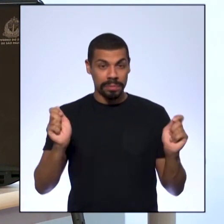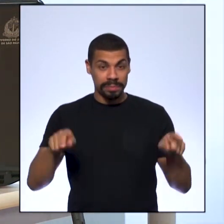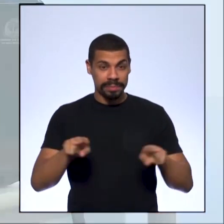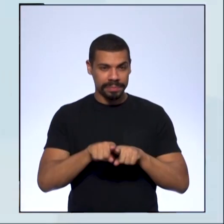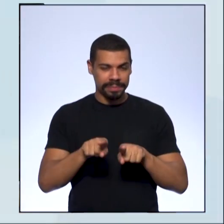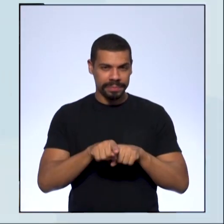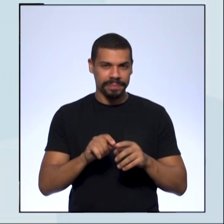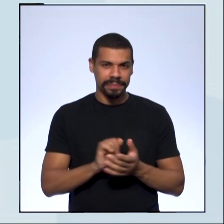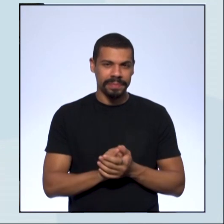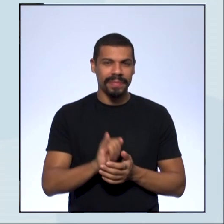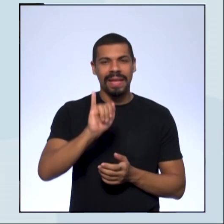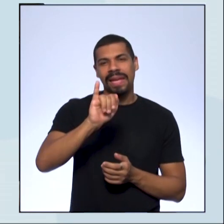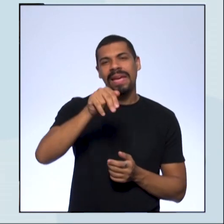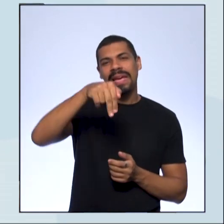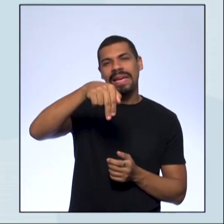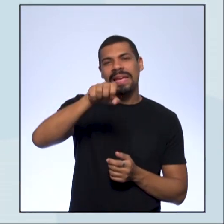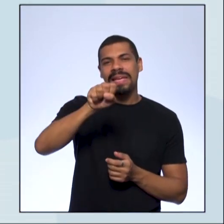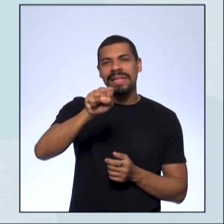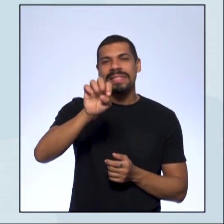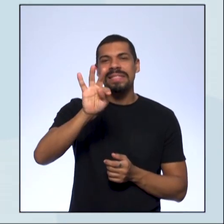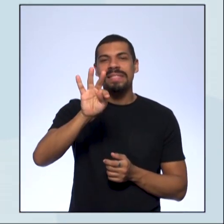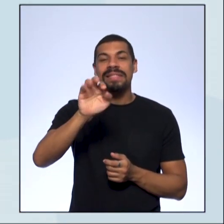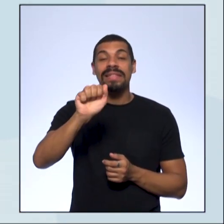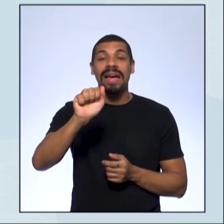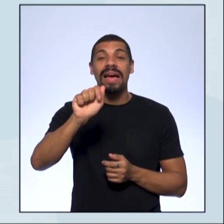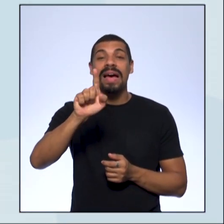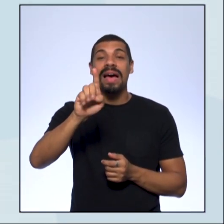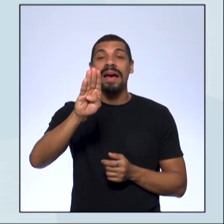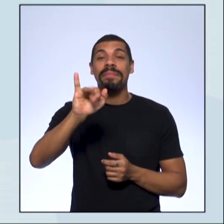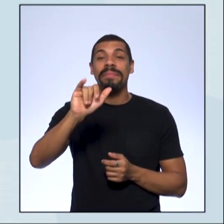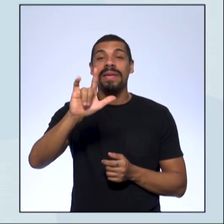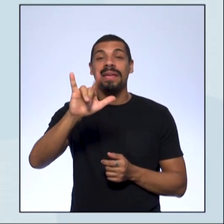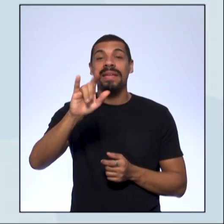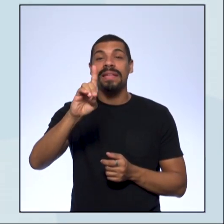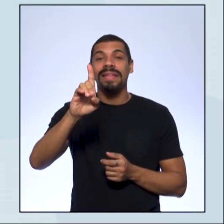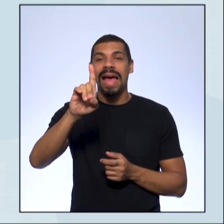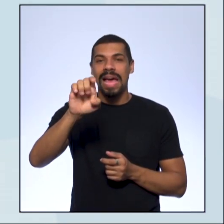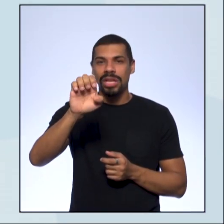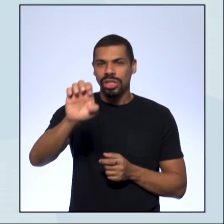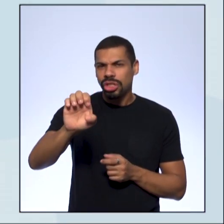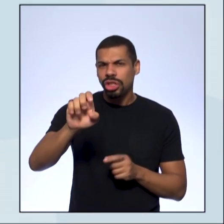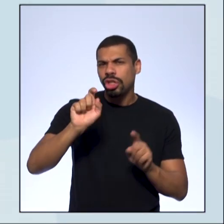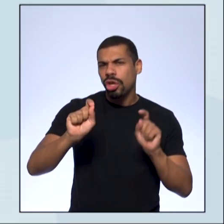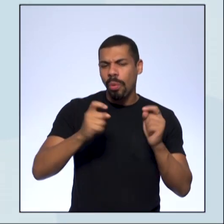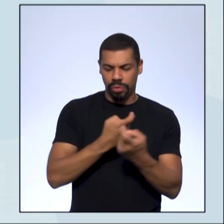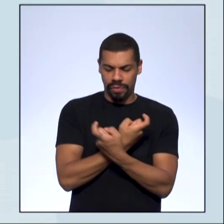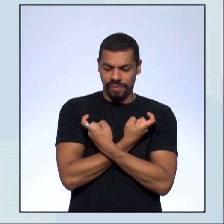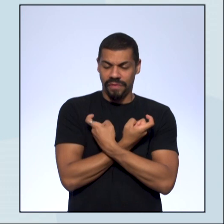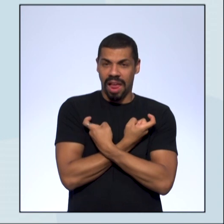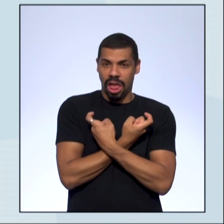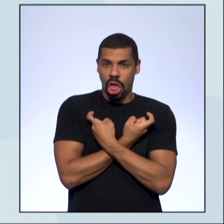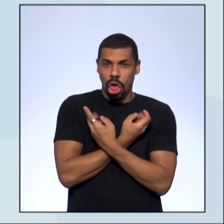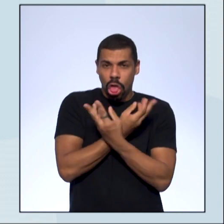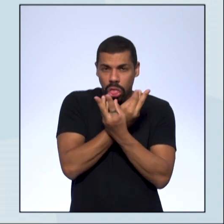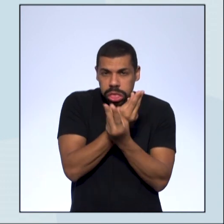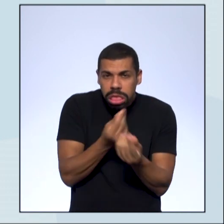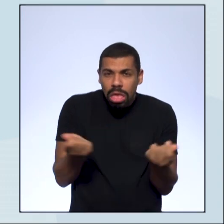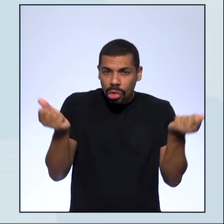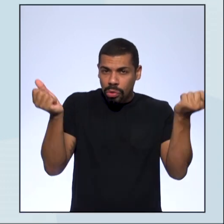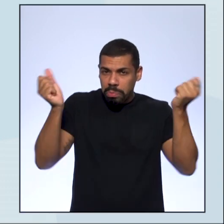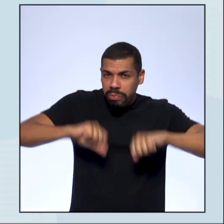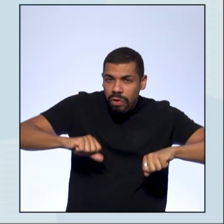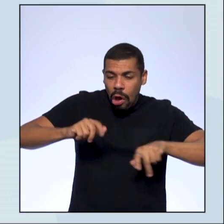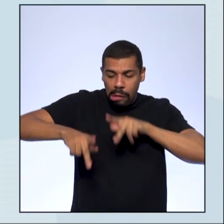instabilidade política, né, onde os faraós se enfraquecem e isso favorece a invasão de outros povos,